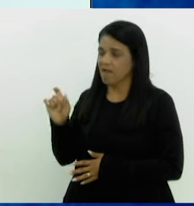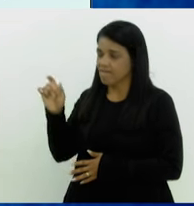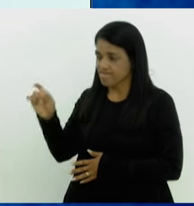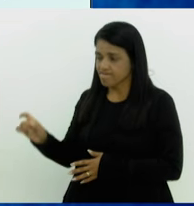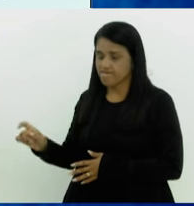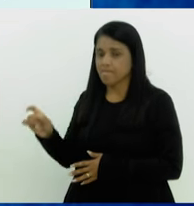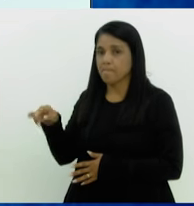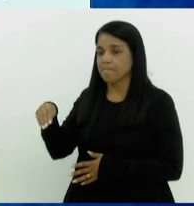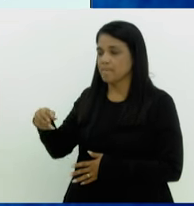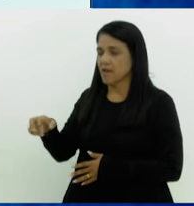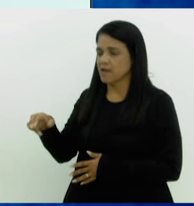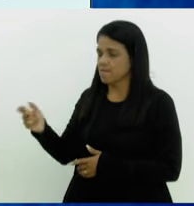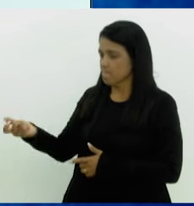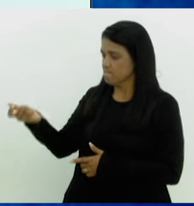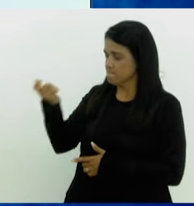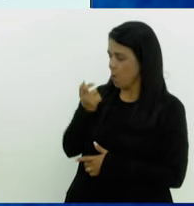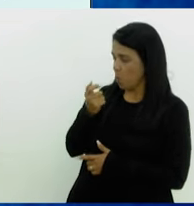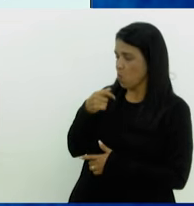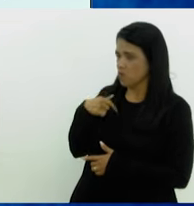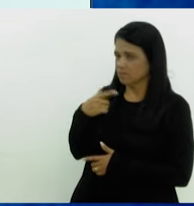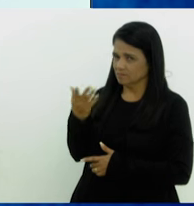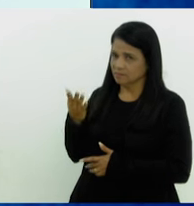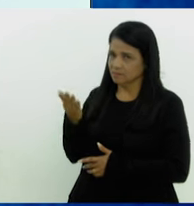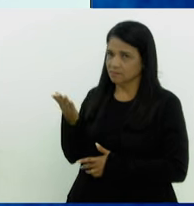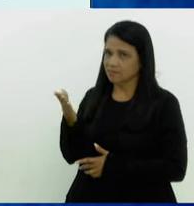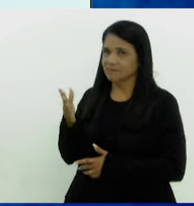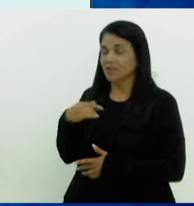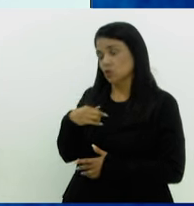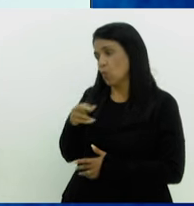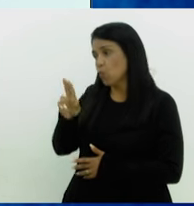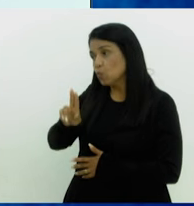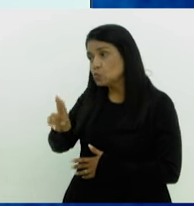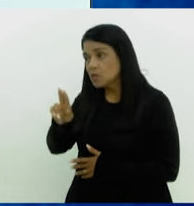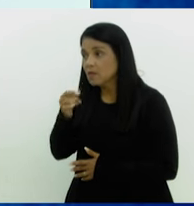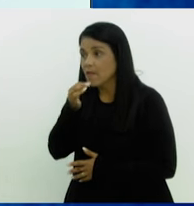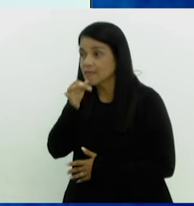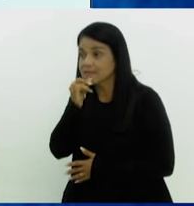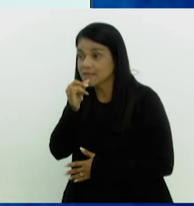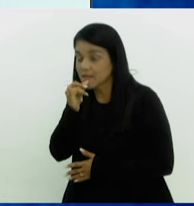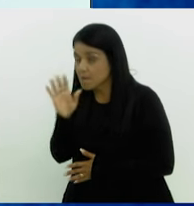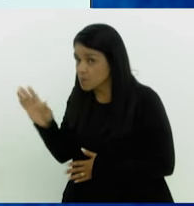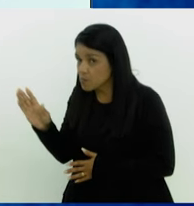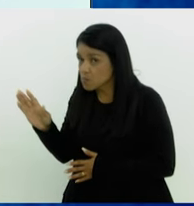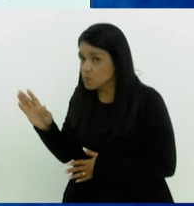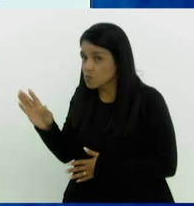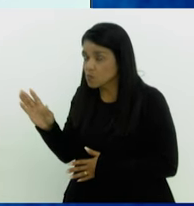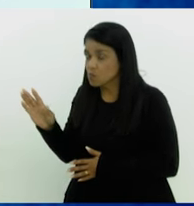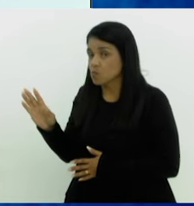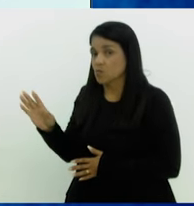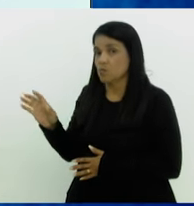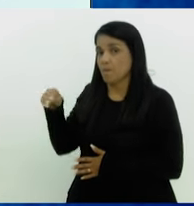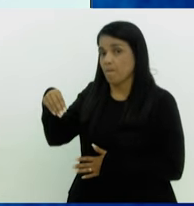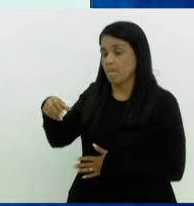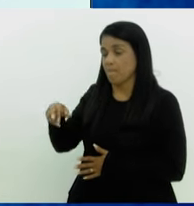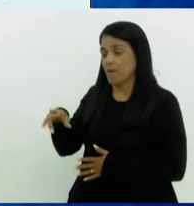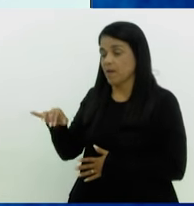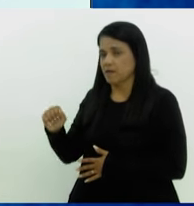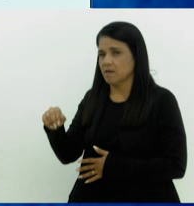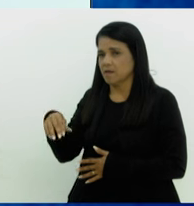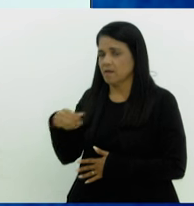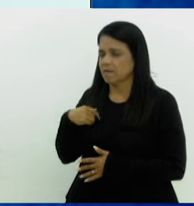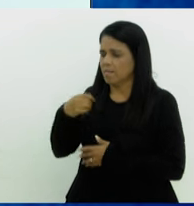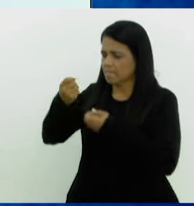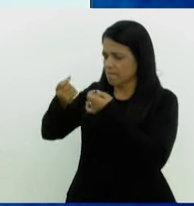ofende publ em verdade Você nunca faria isso Mari mas eu te usei de exemplo eu vou deixando a Mariana comentar